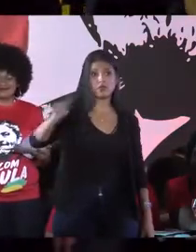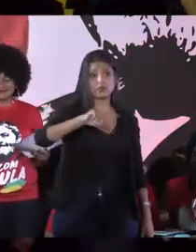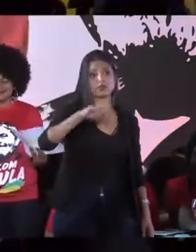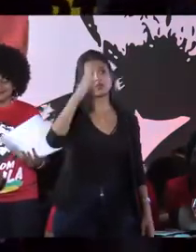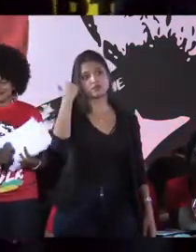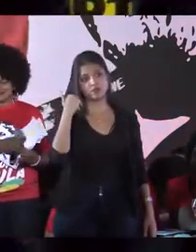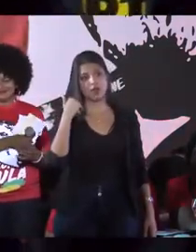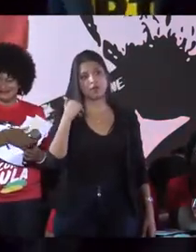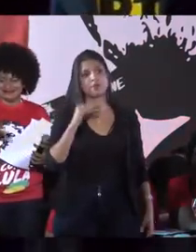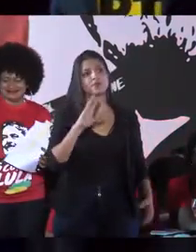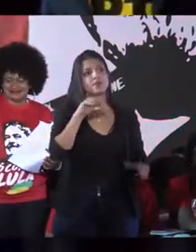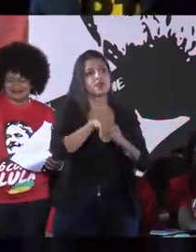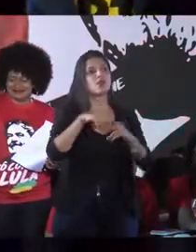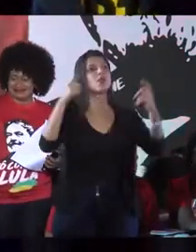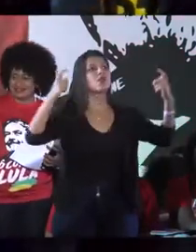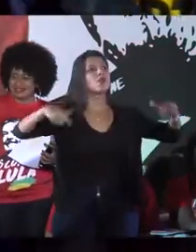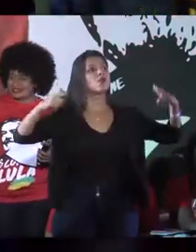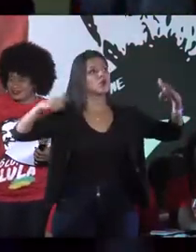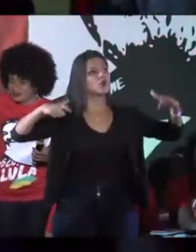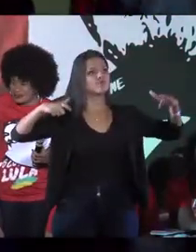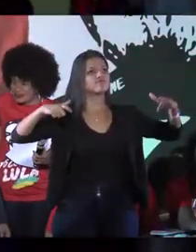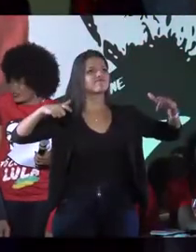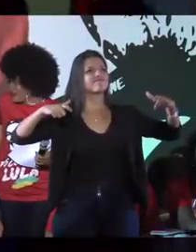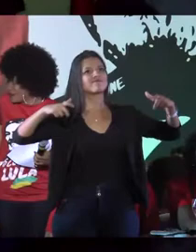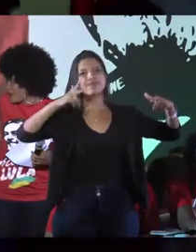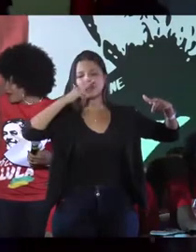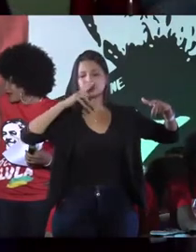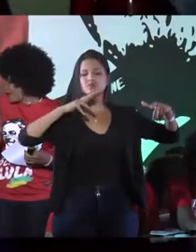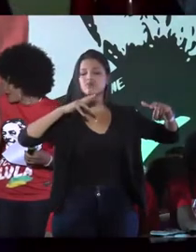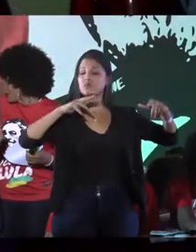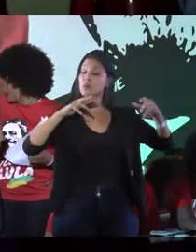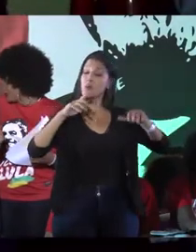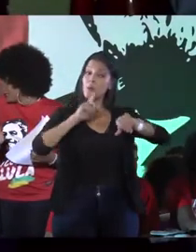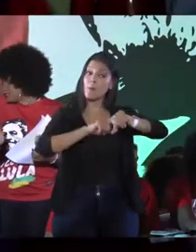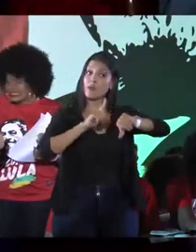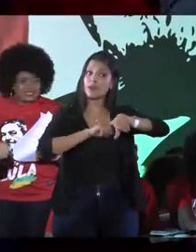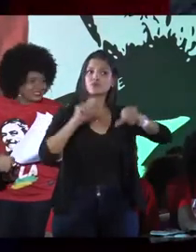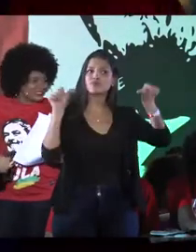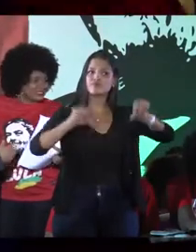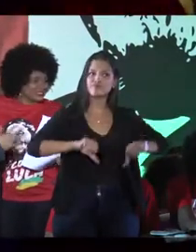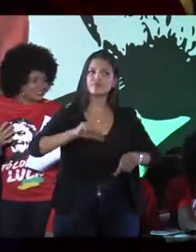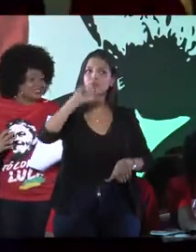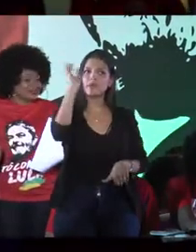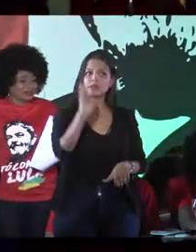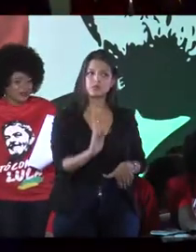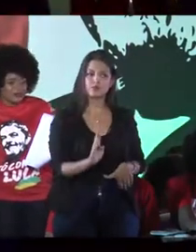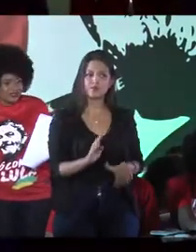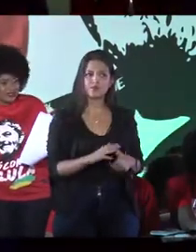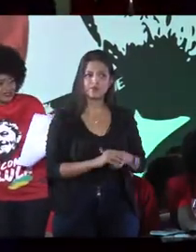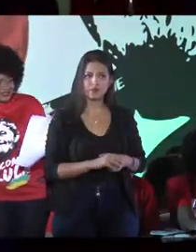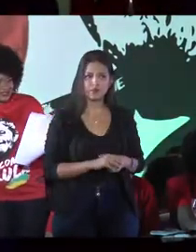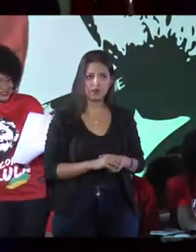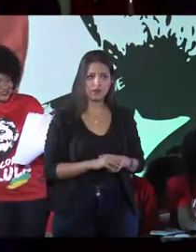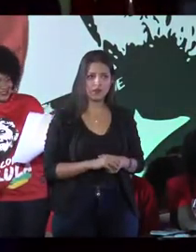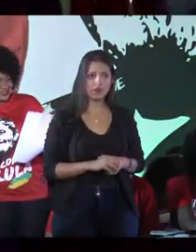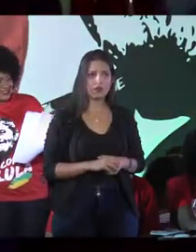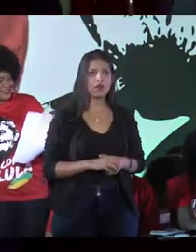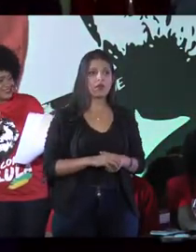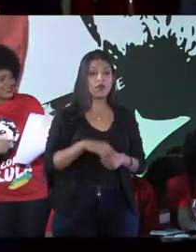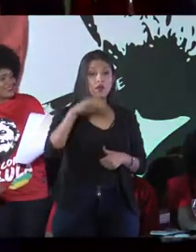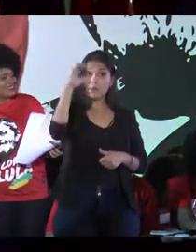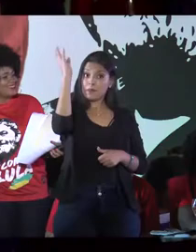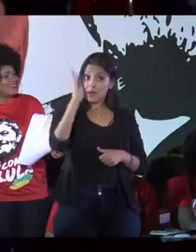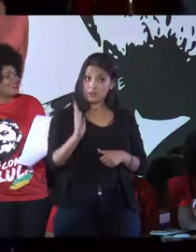dos ambientes mais terríveis já vividos pelo país. O Brasil tem a democracia